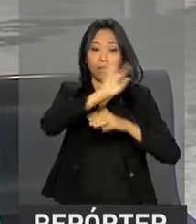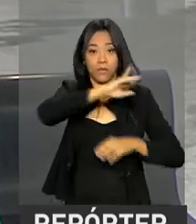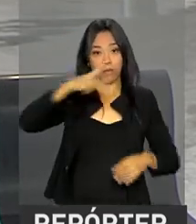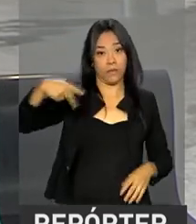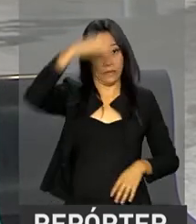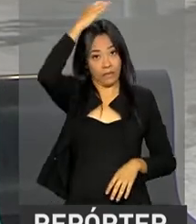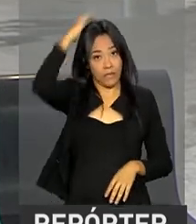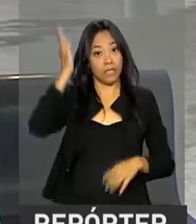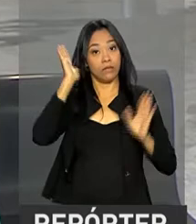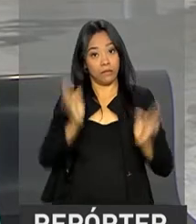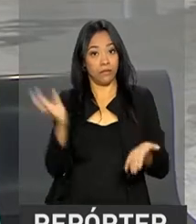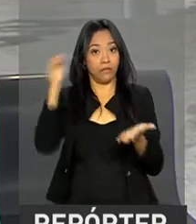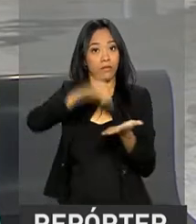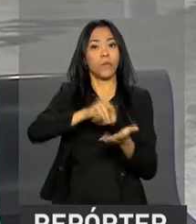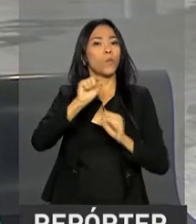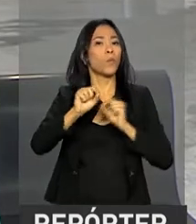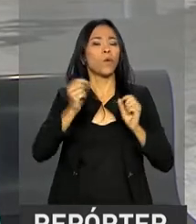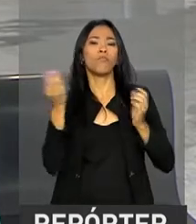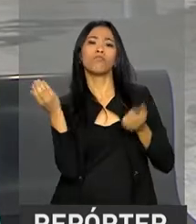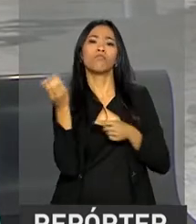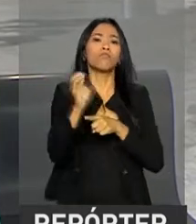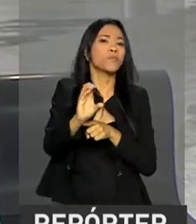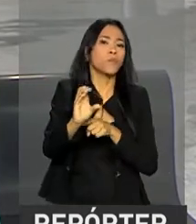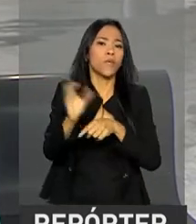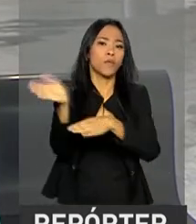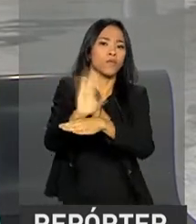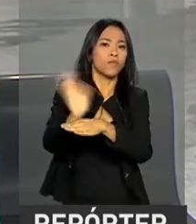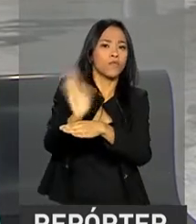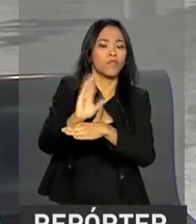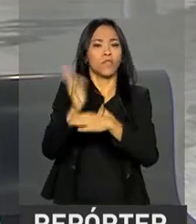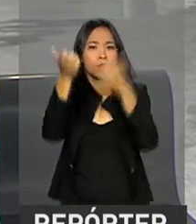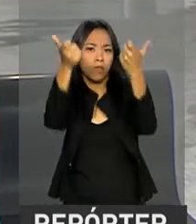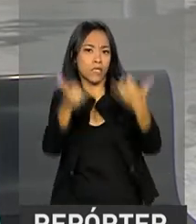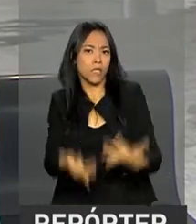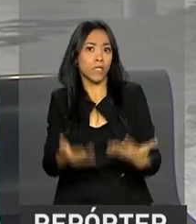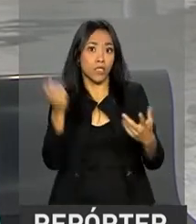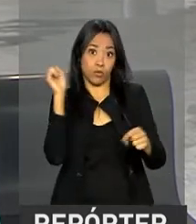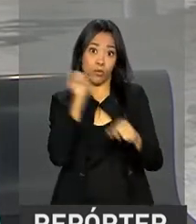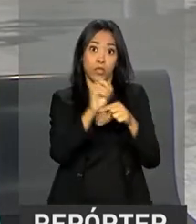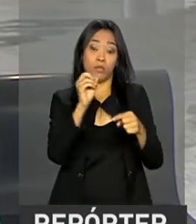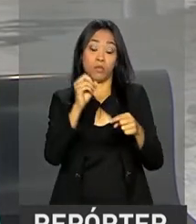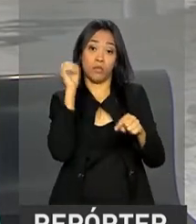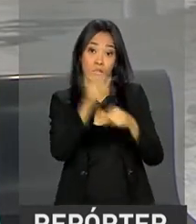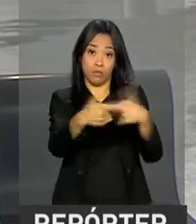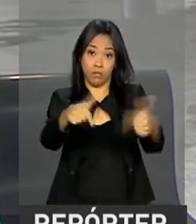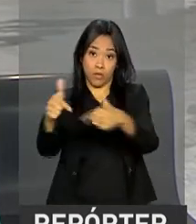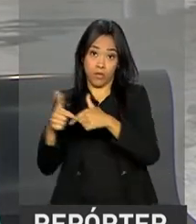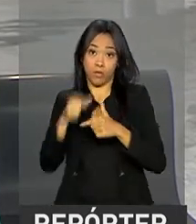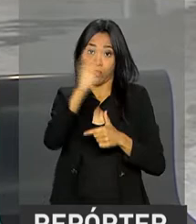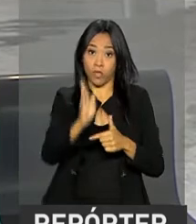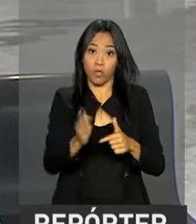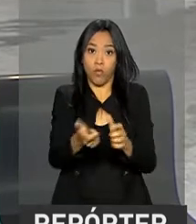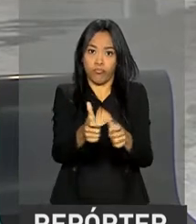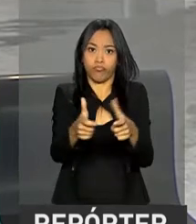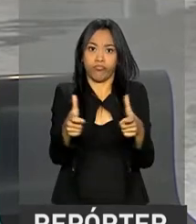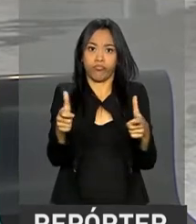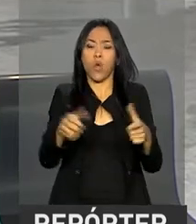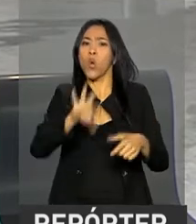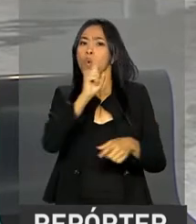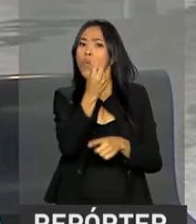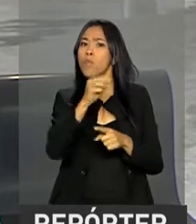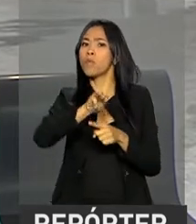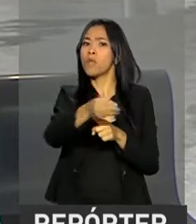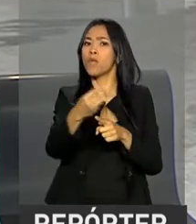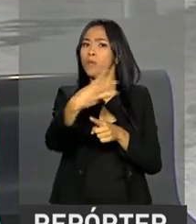nas redes sociais em que destaca que os empregos no país não param de crescer o presidente lembra que mais de 1 milhão e 300 mil